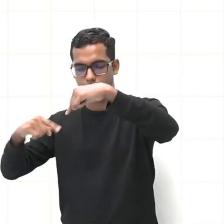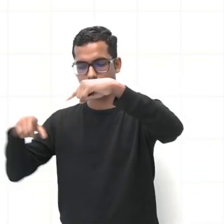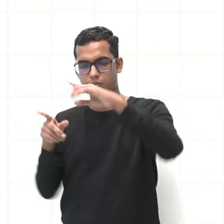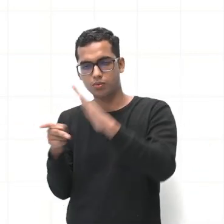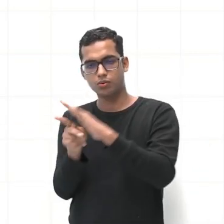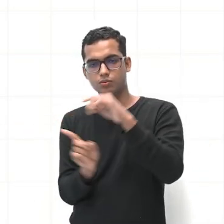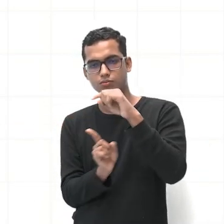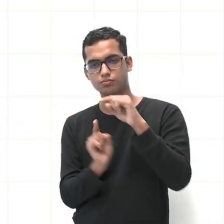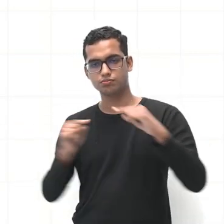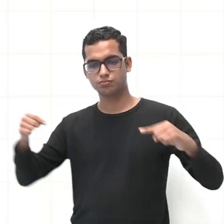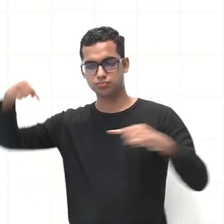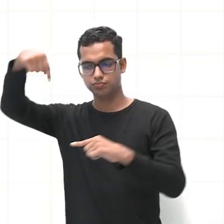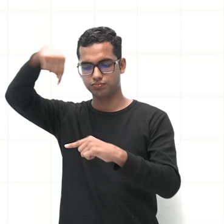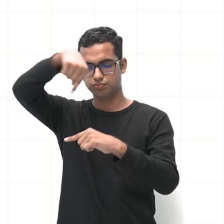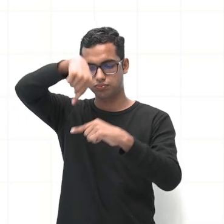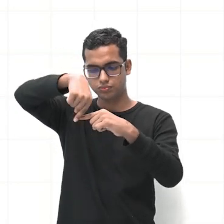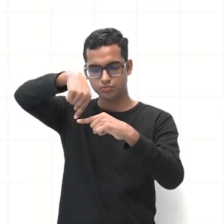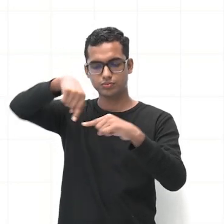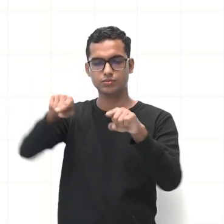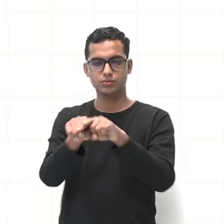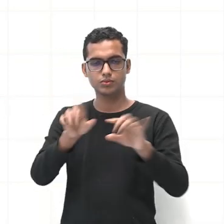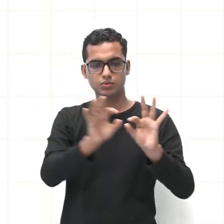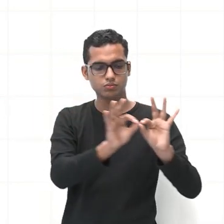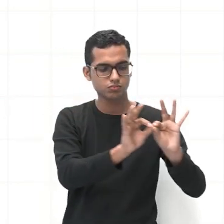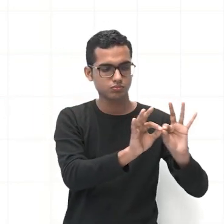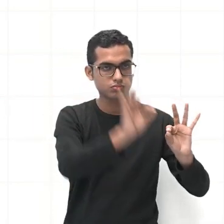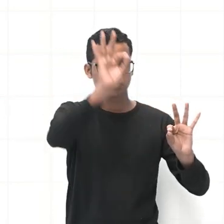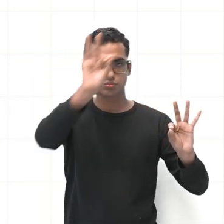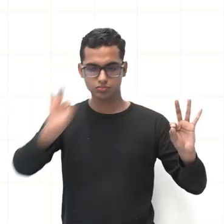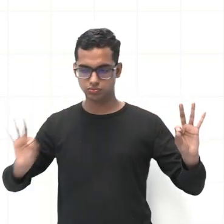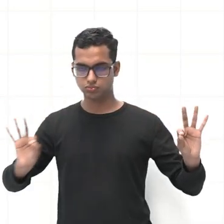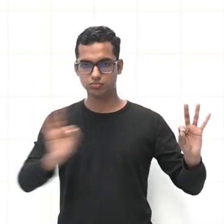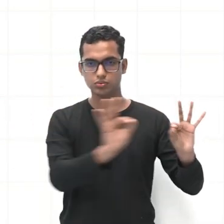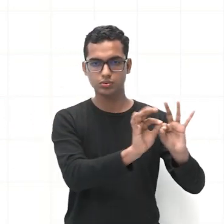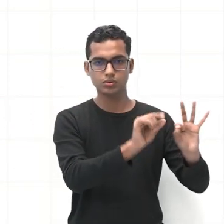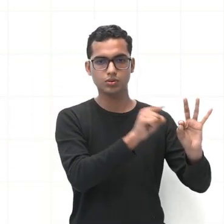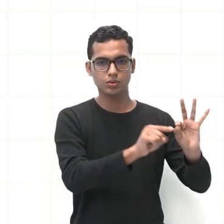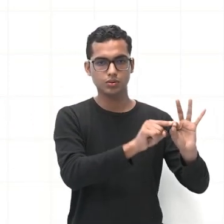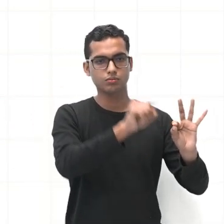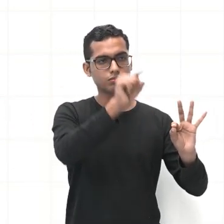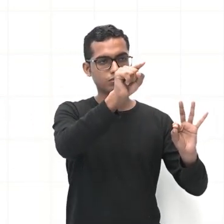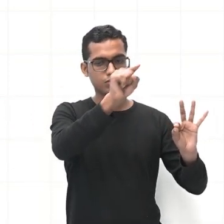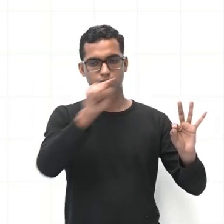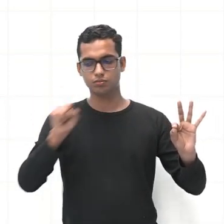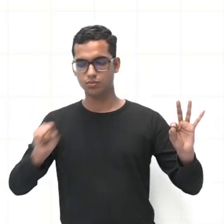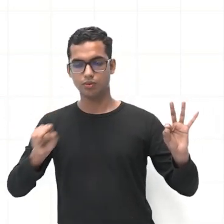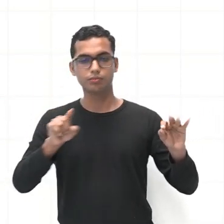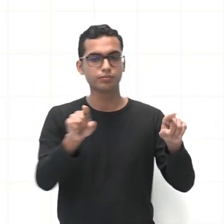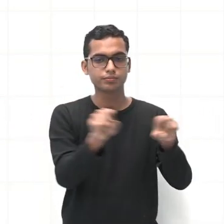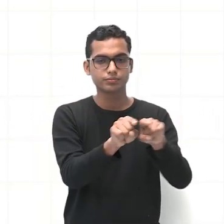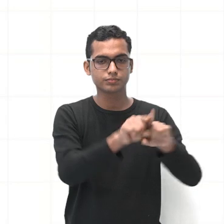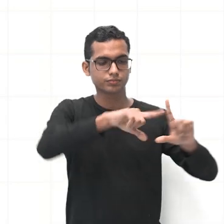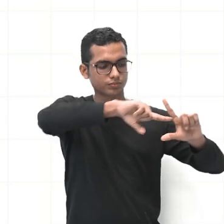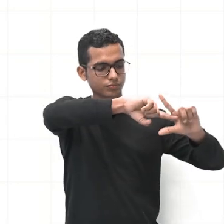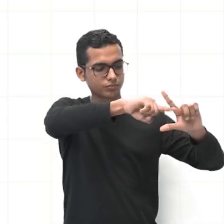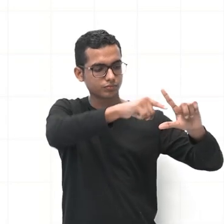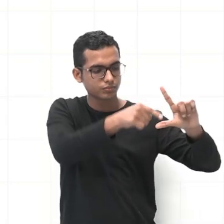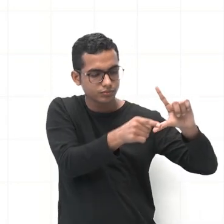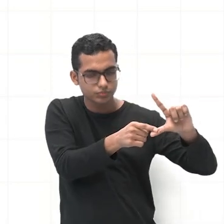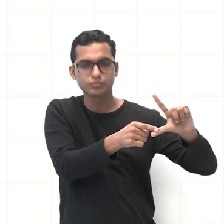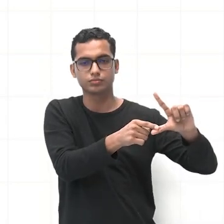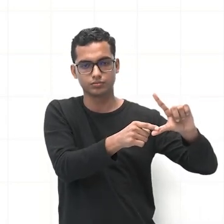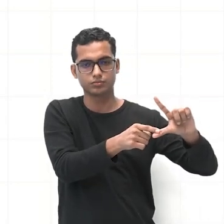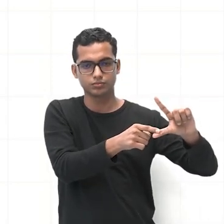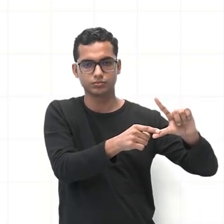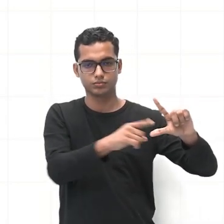ângulos internos, certo? Que é a região formada pela, né,